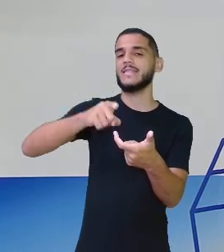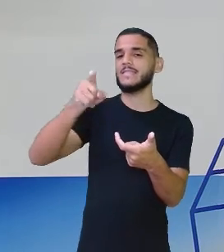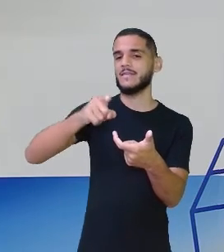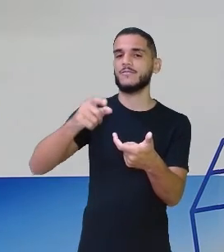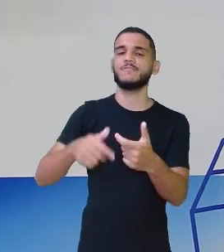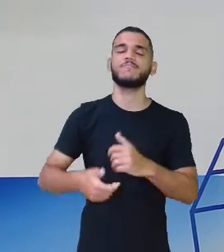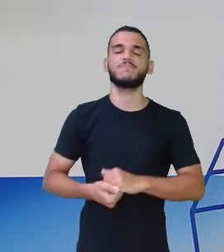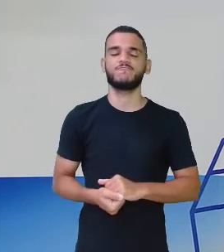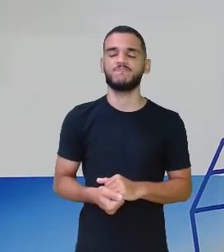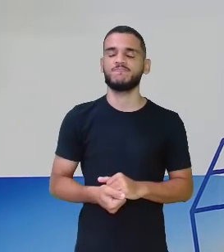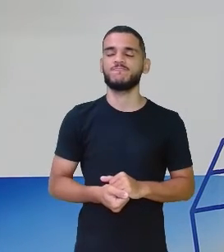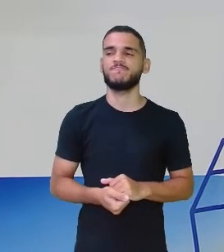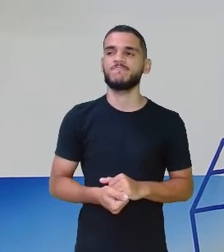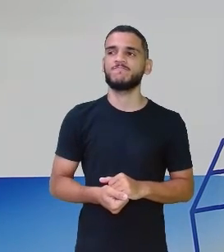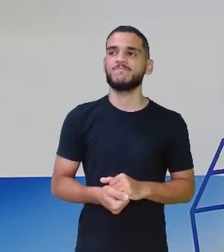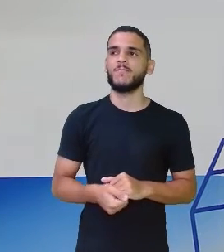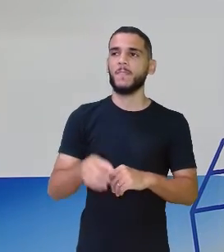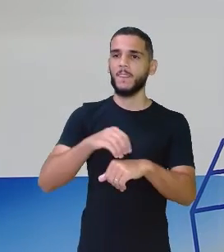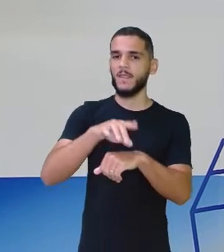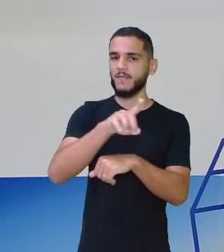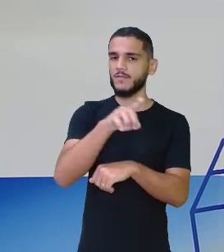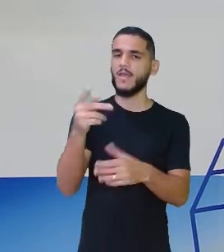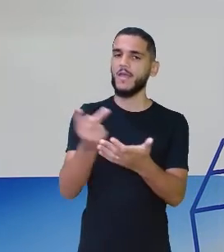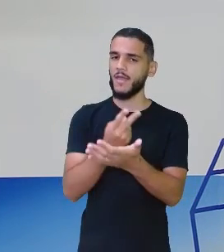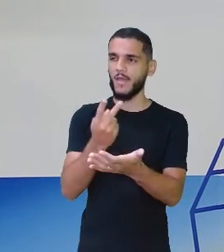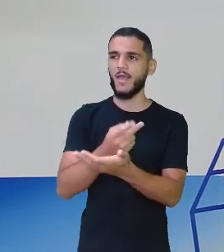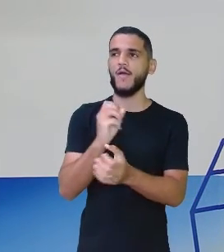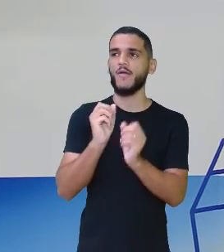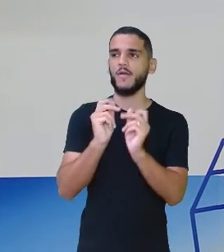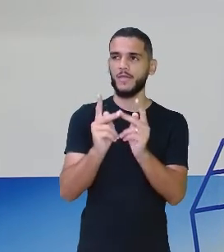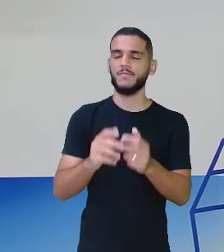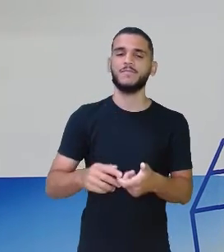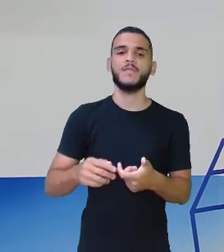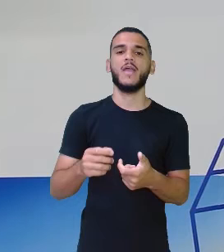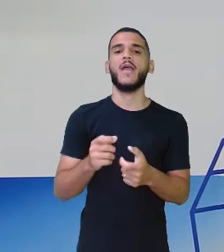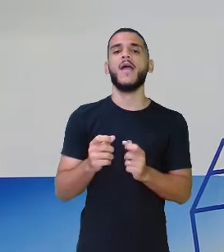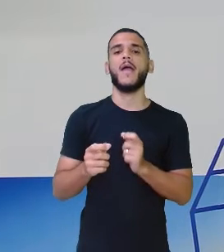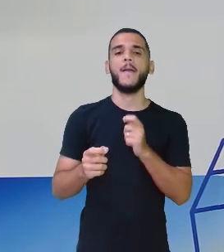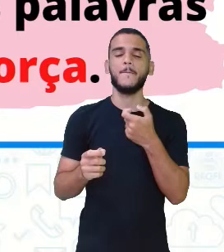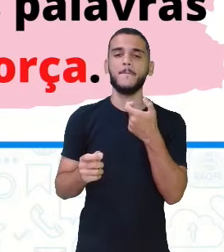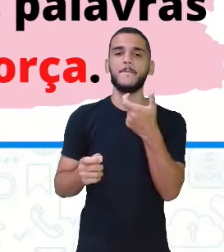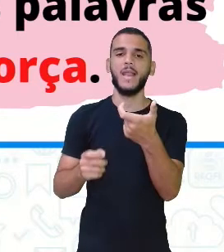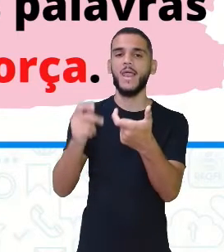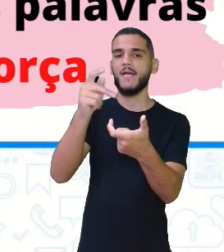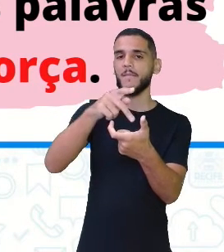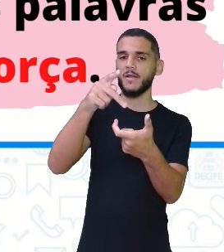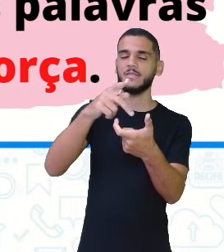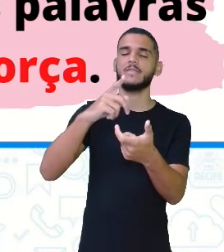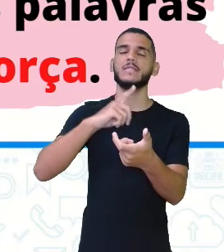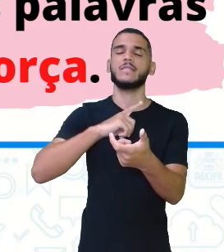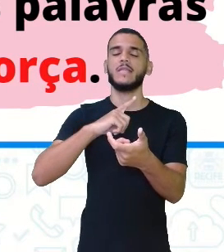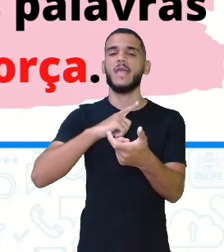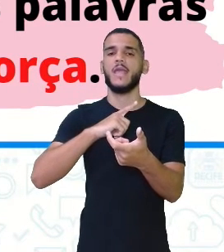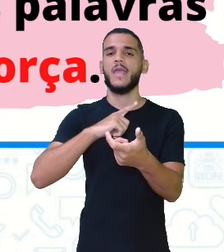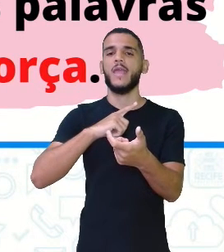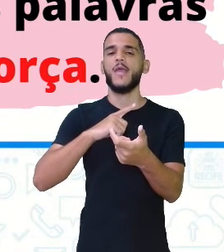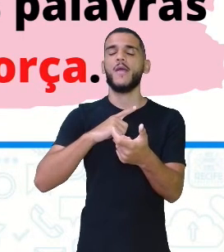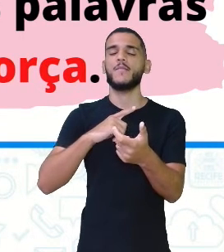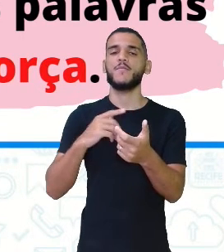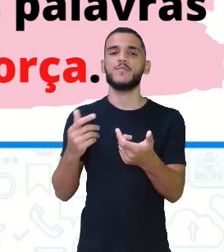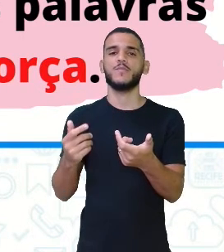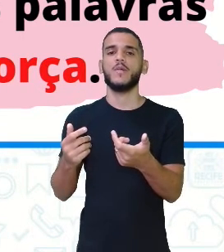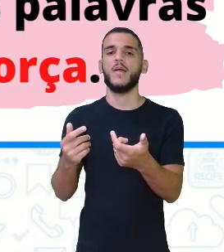para você não errar mais. As palavras paroxítonas são aquelas que têm a penúltima